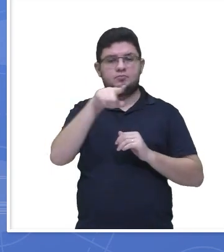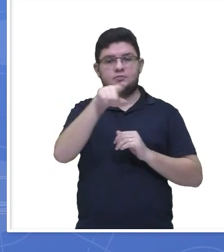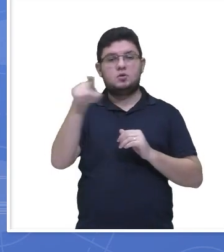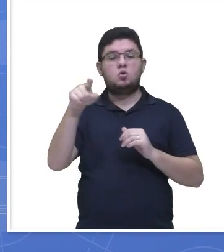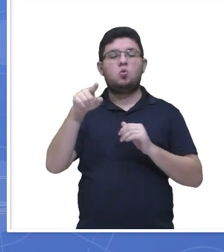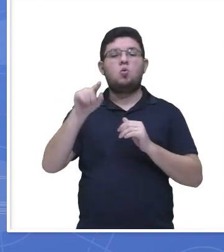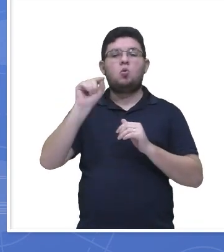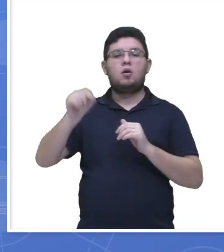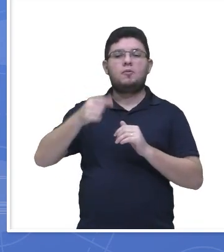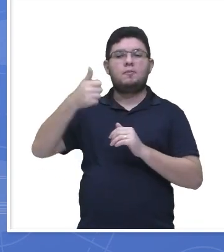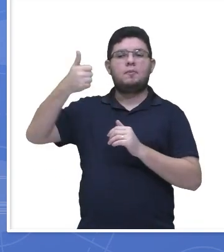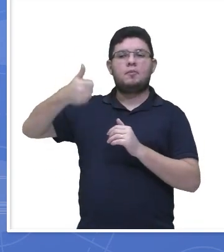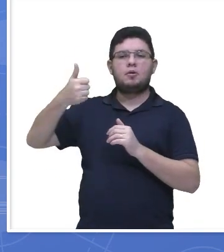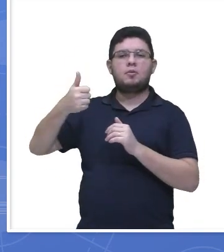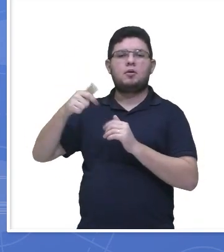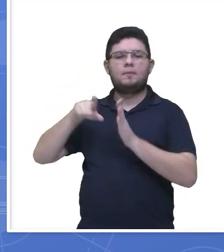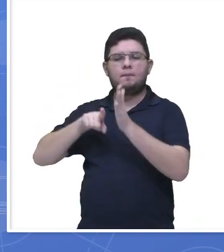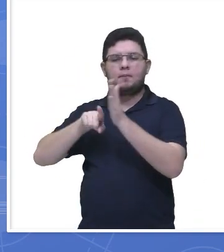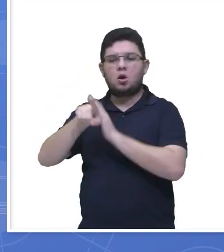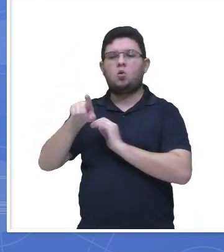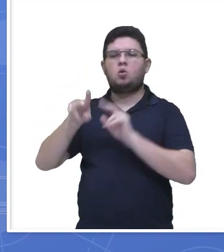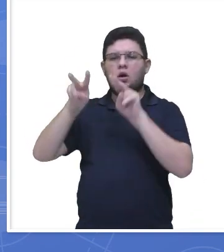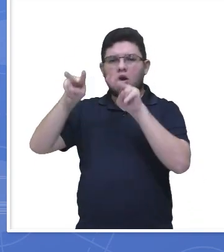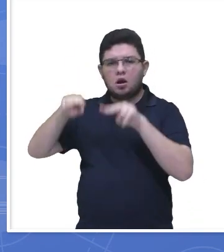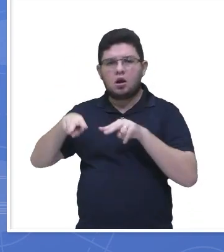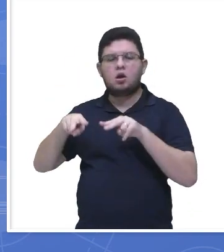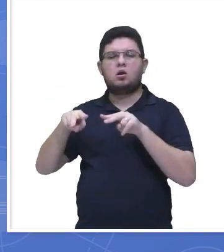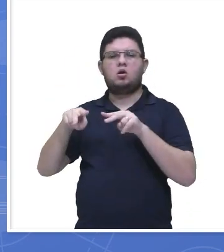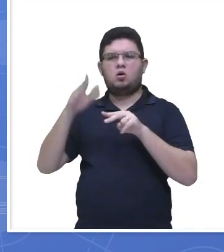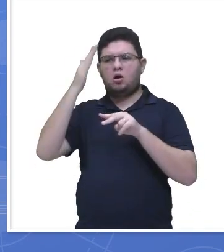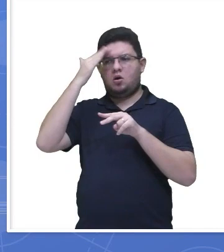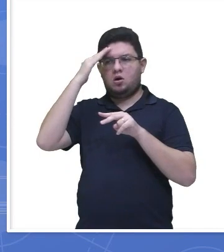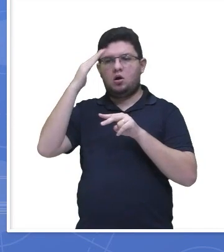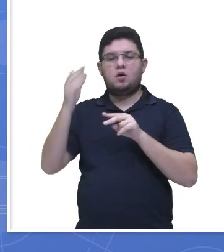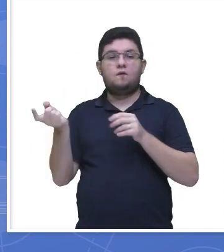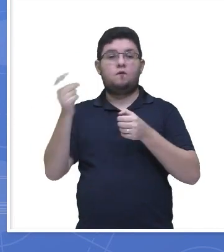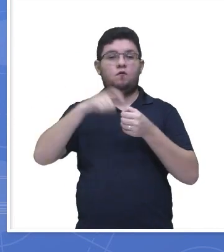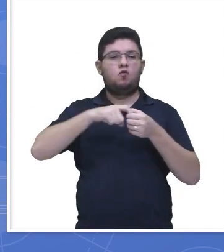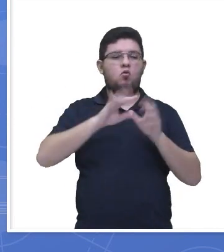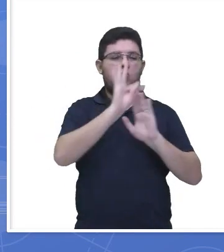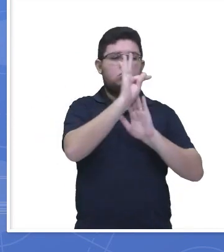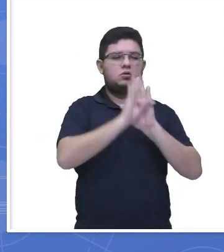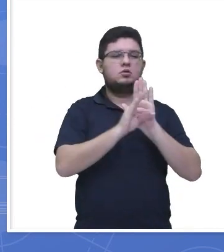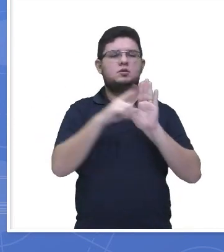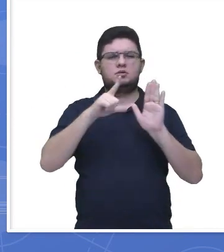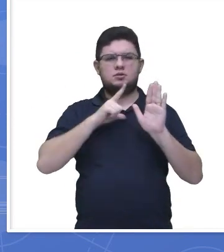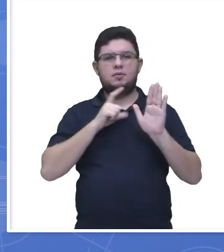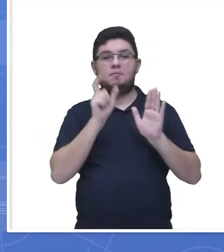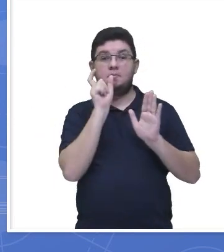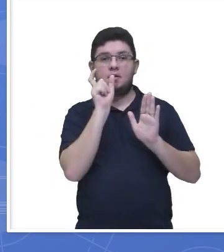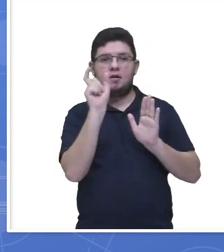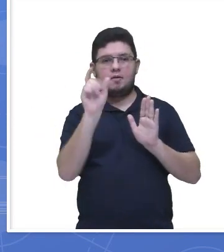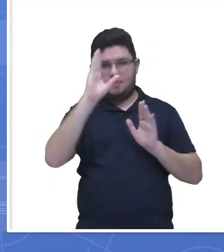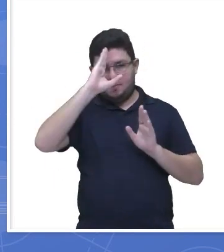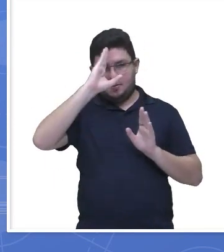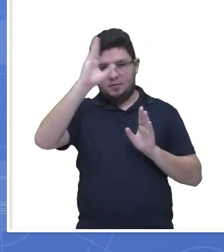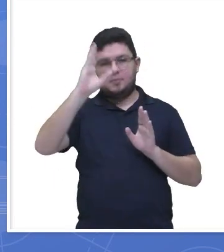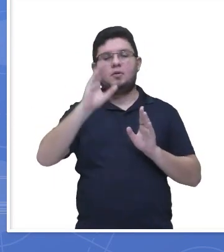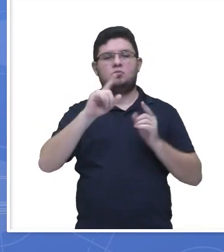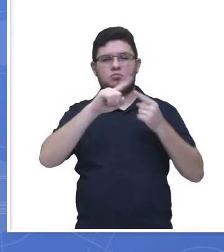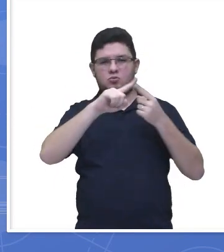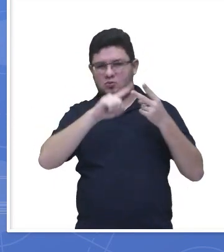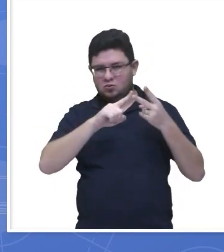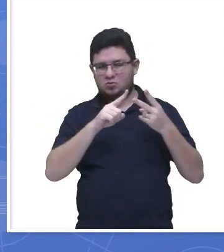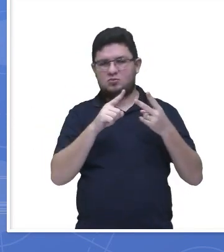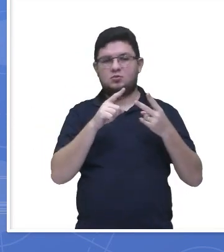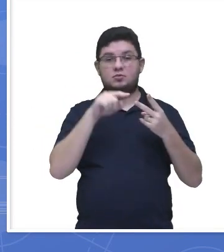leram a pergunta, compreenderam qual é a pergunta, aí voltaram o texto com duas palavras-chave, que era human activity. Então, tendo